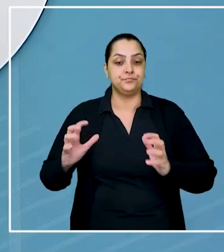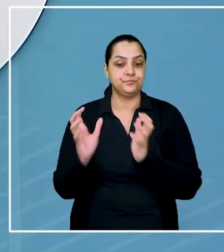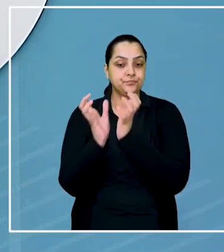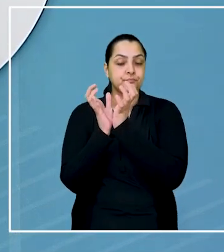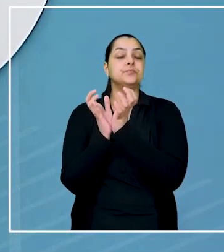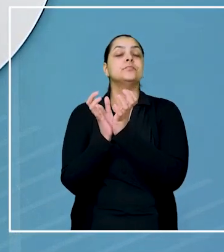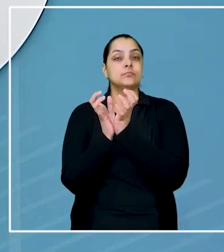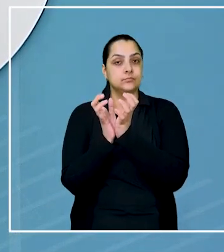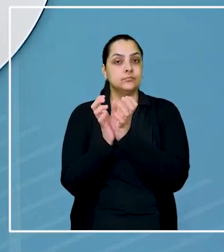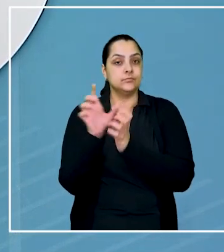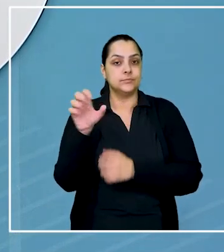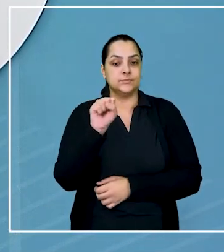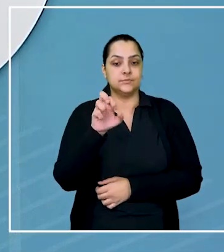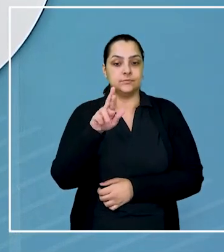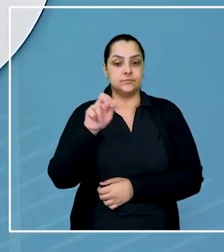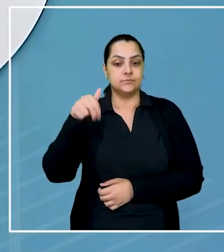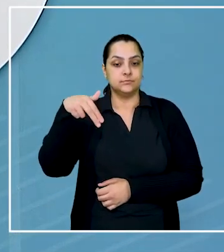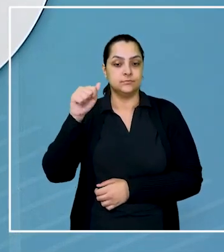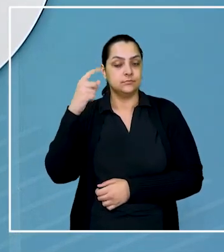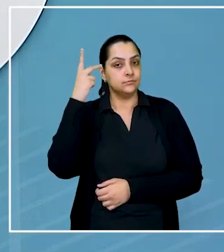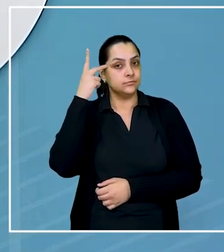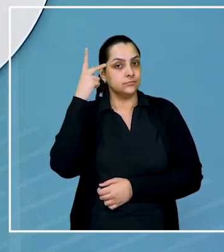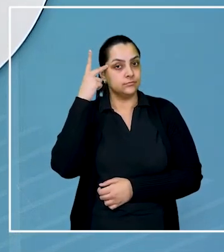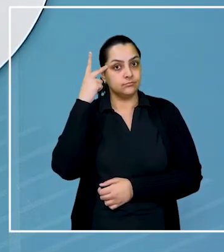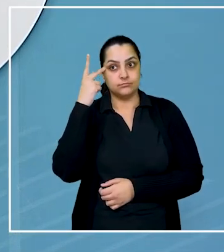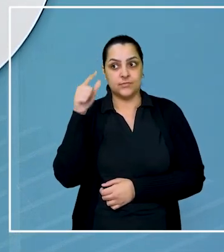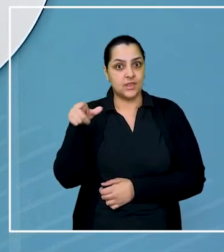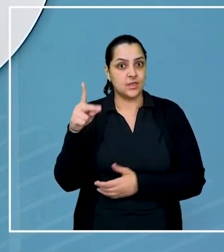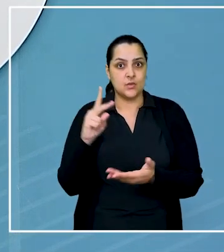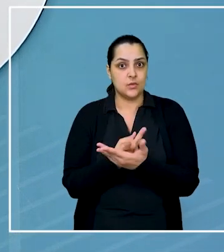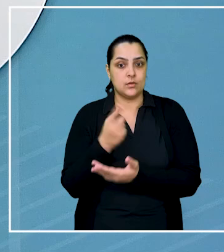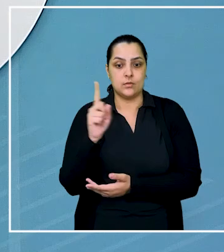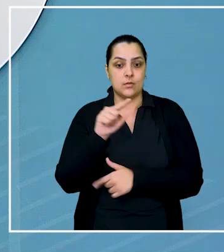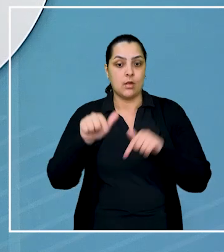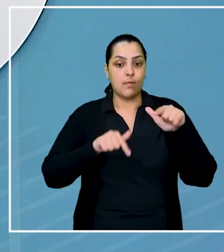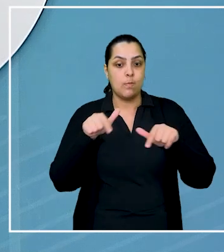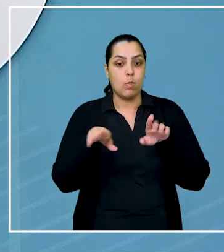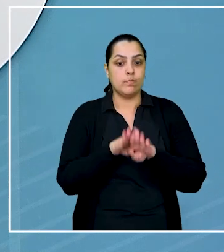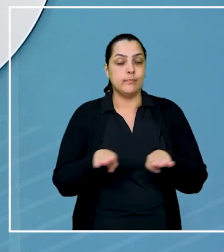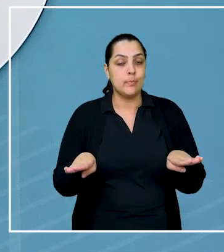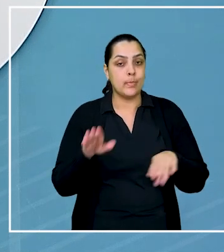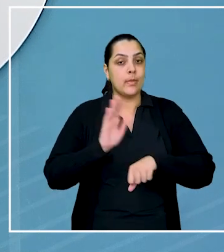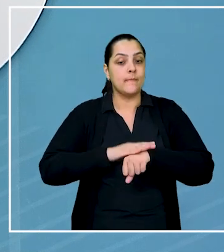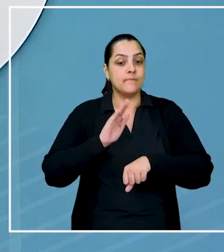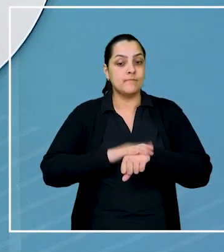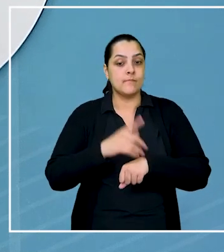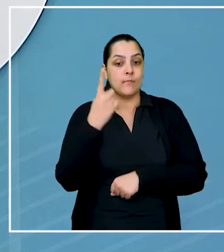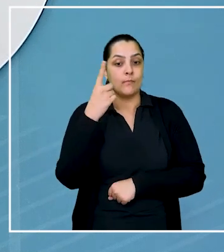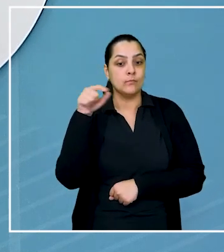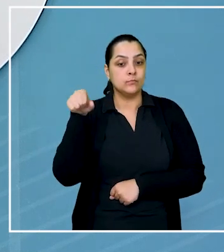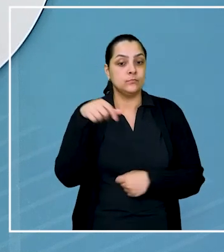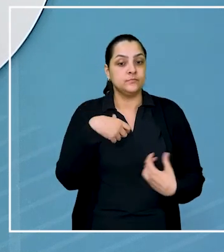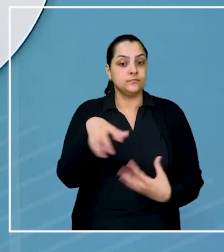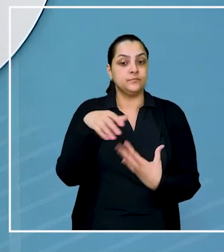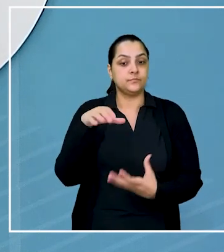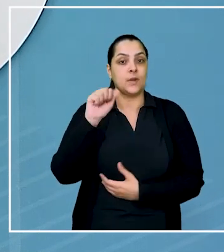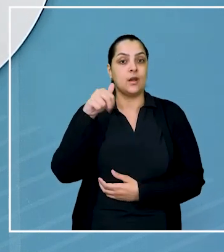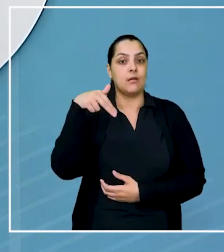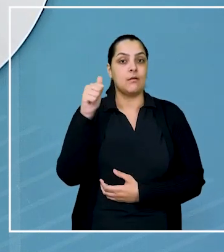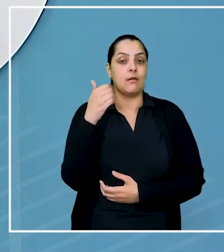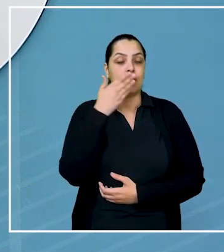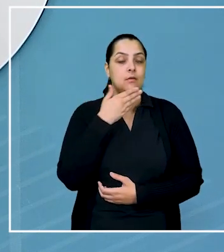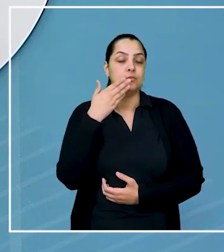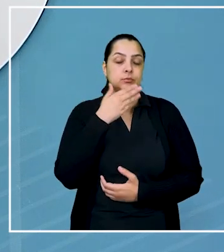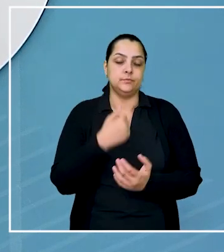Uma usina agroindustrial de Serrana, São Paulo, não será responsabilizada pelo trabalho infantil explorado por um dos fornecedores